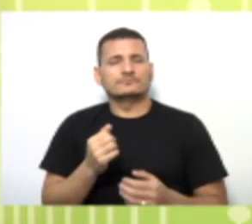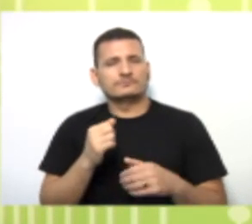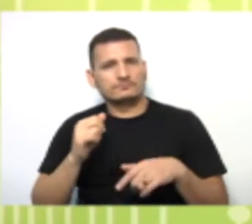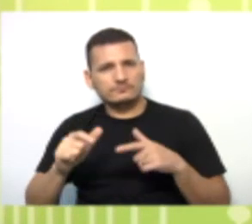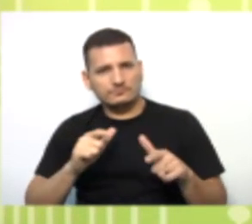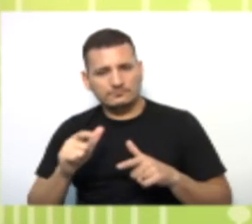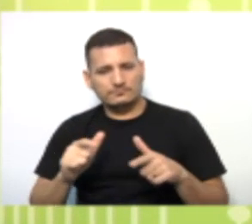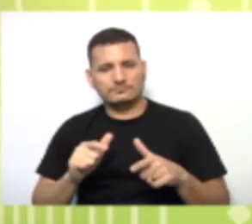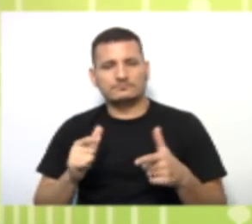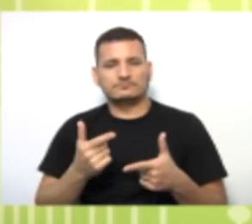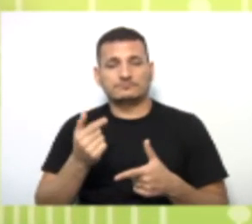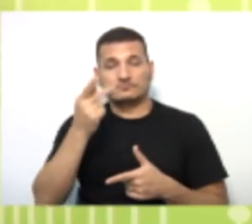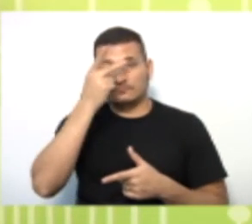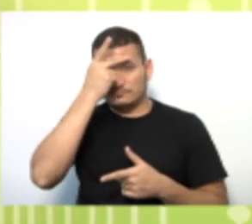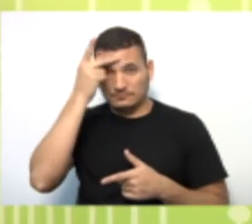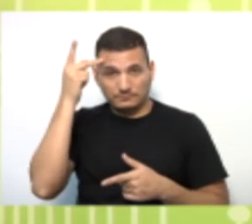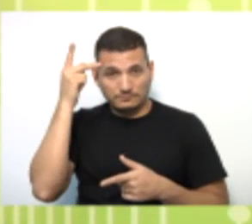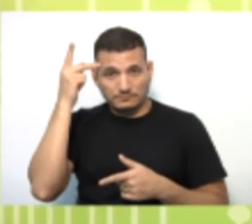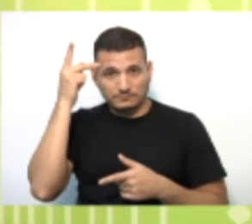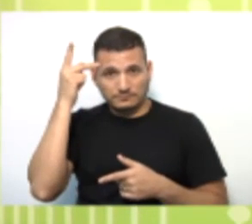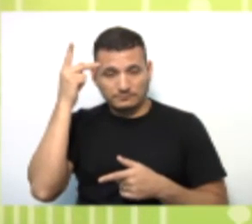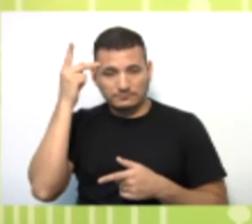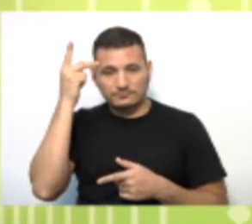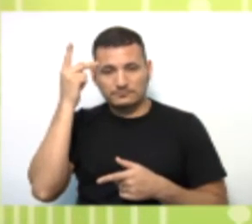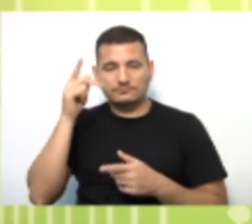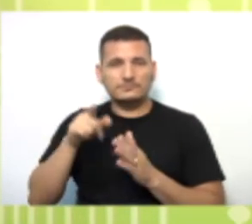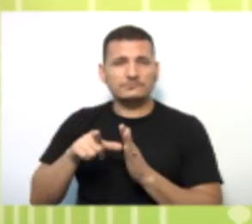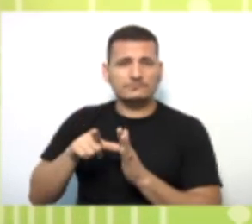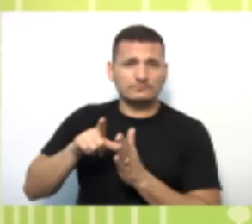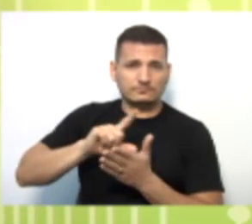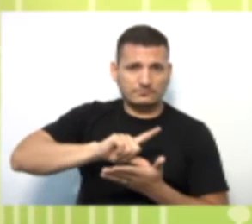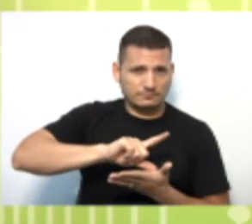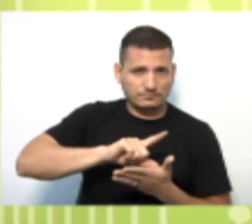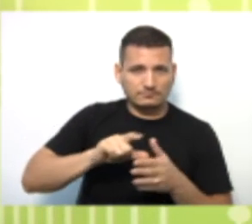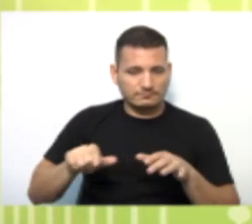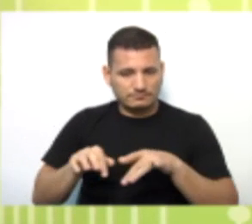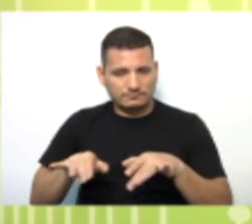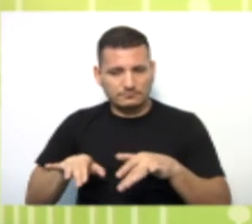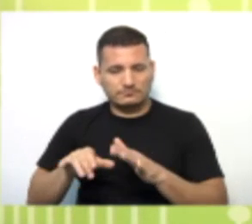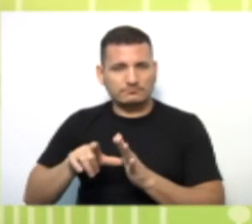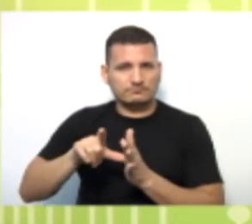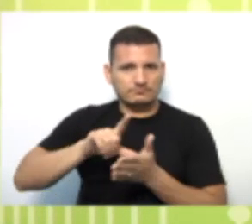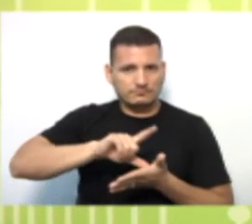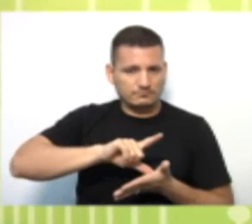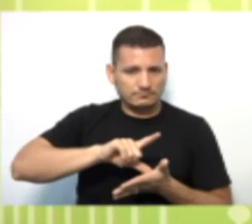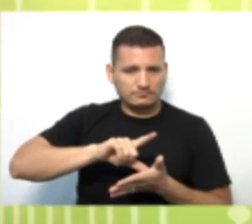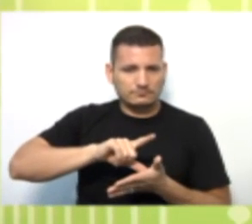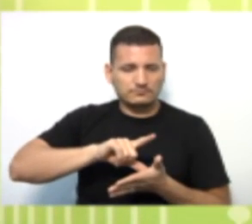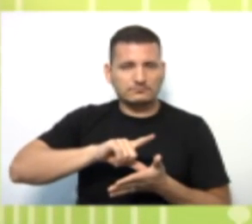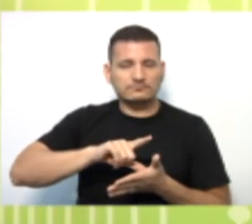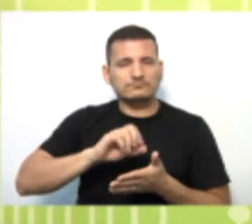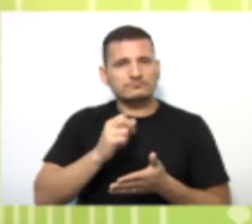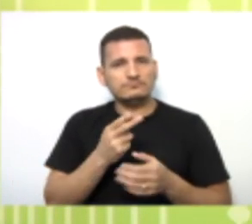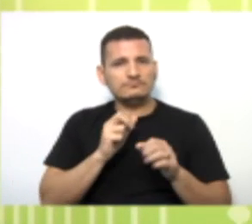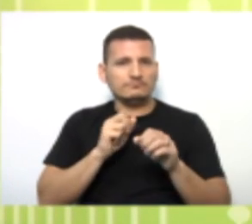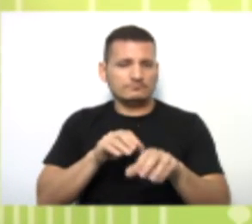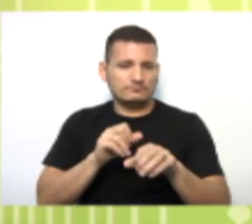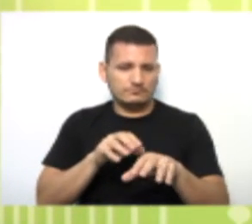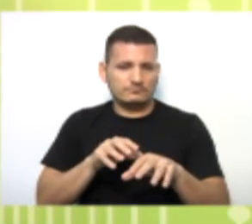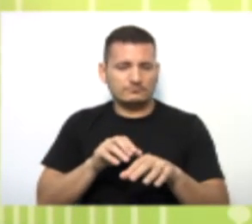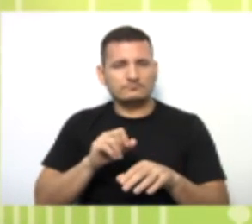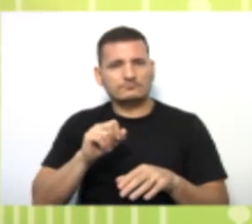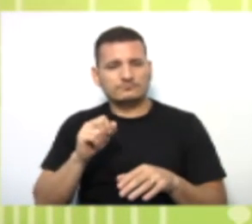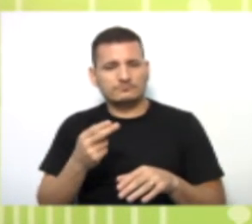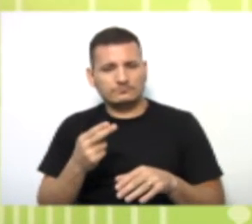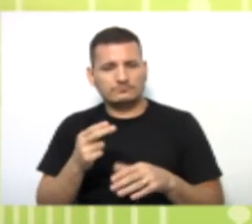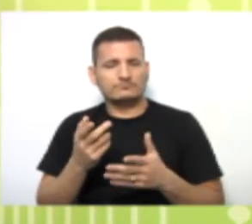si, de pessoas que antes de começarem a trabalhar com programação em si, a trabalhar com lógica de programação, até mesmo para dar aula, ou até mesmo para